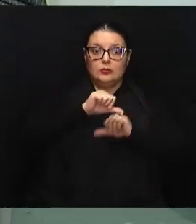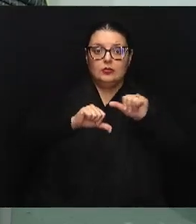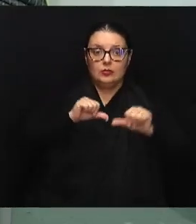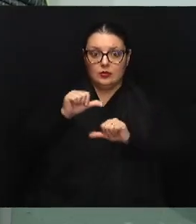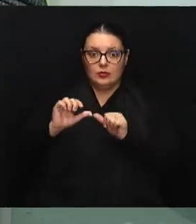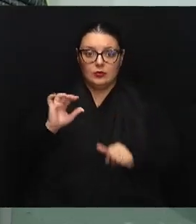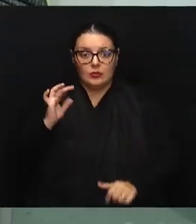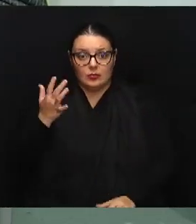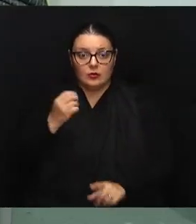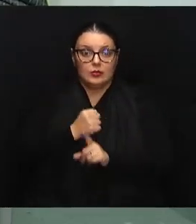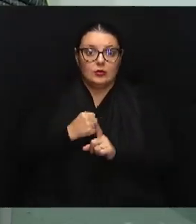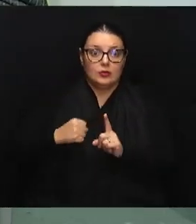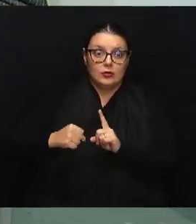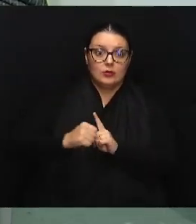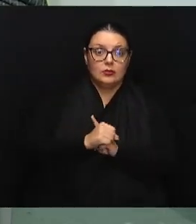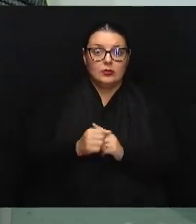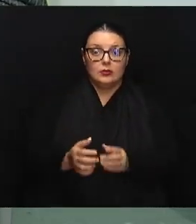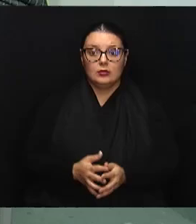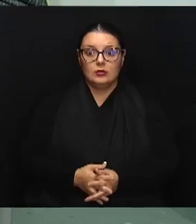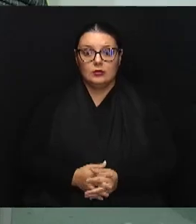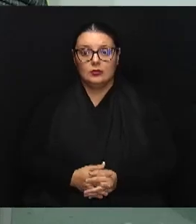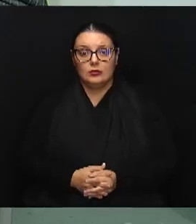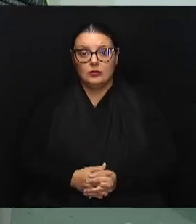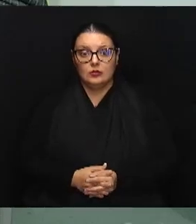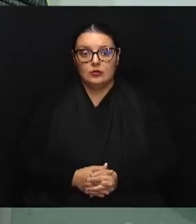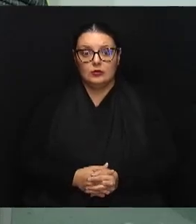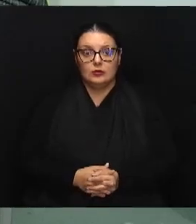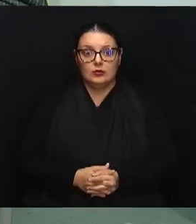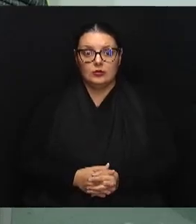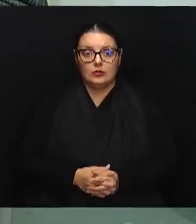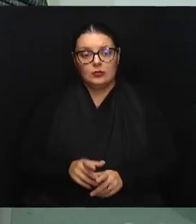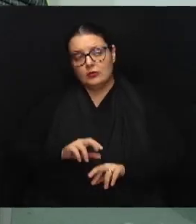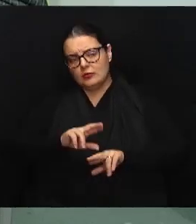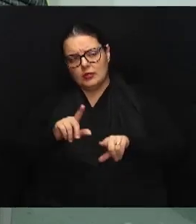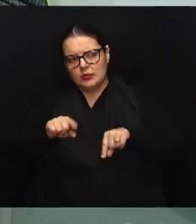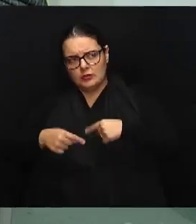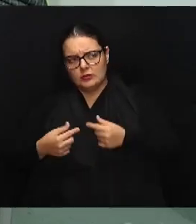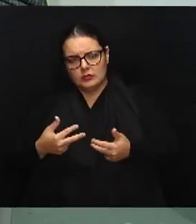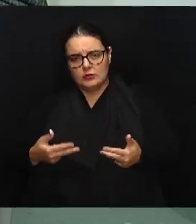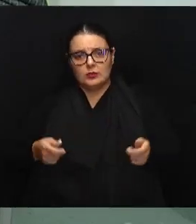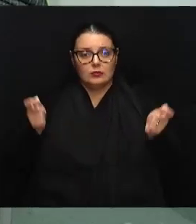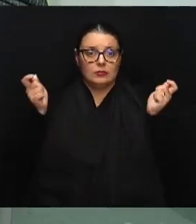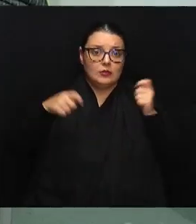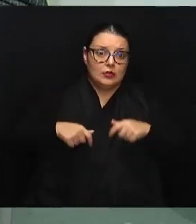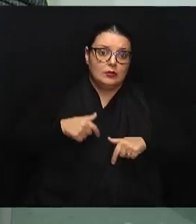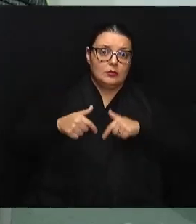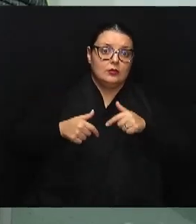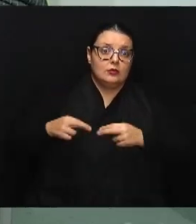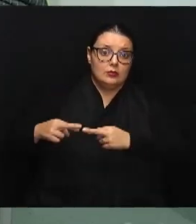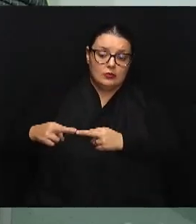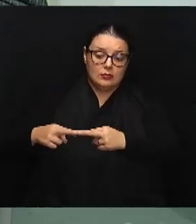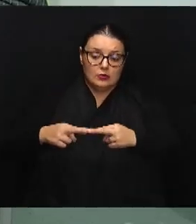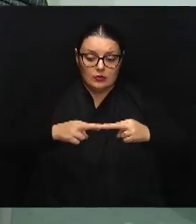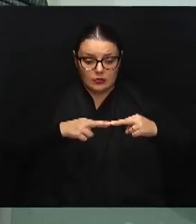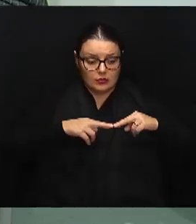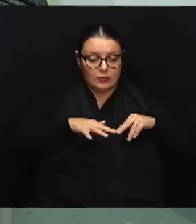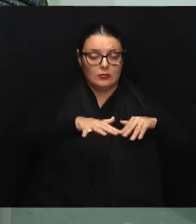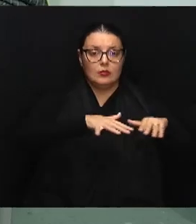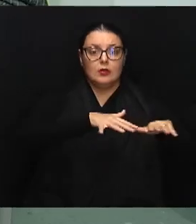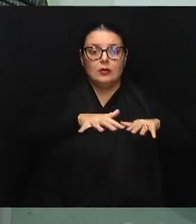na sociedade, enfim, que ele também tenha uma capacidade de trabalhar em rede,